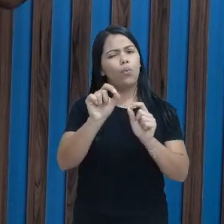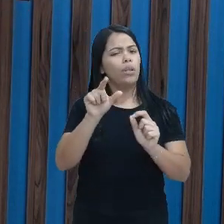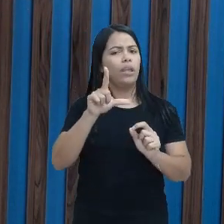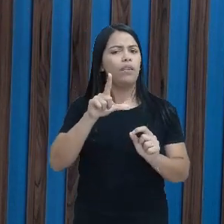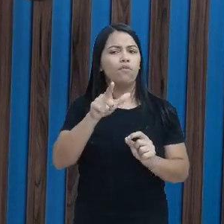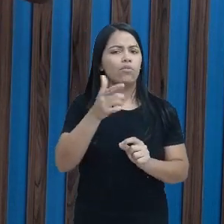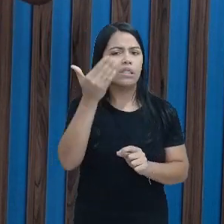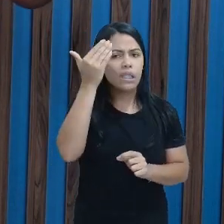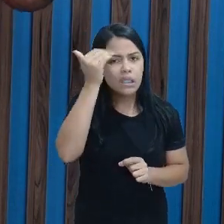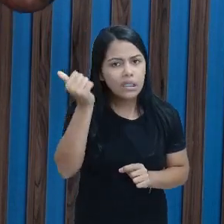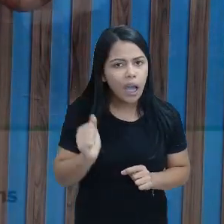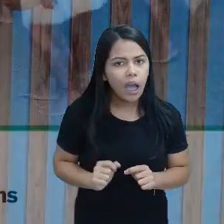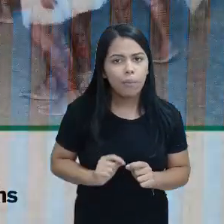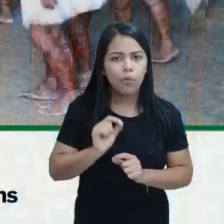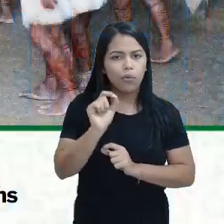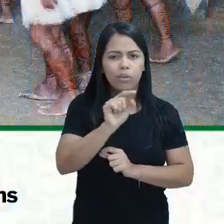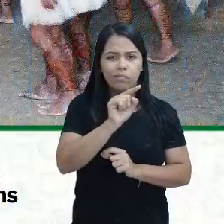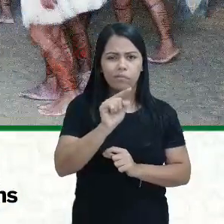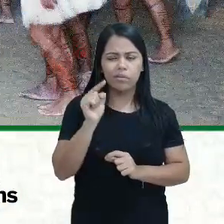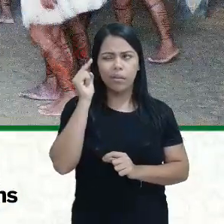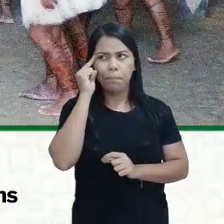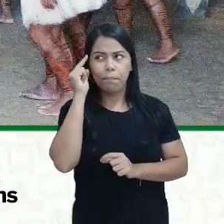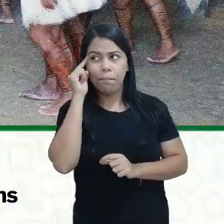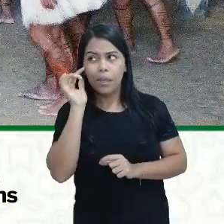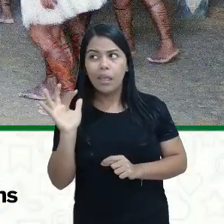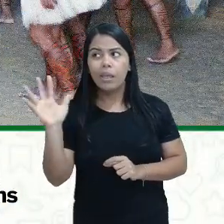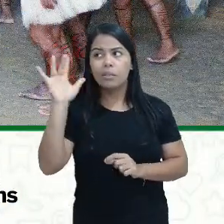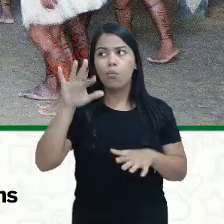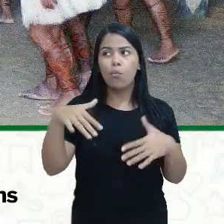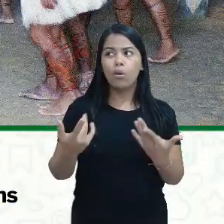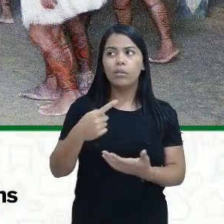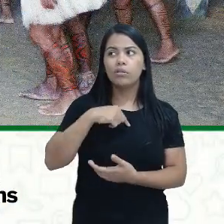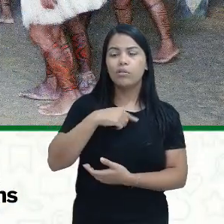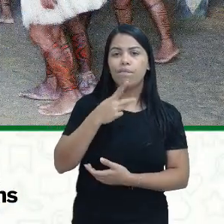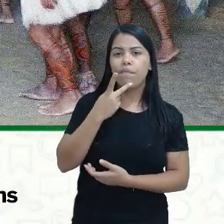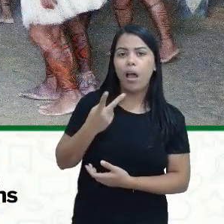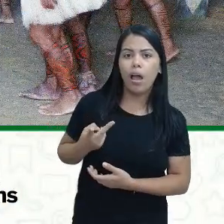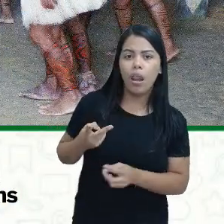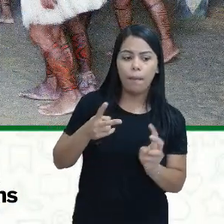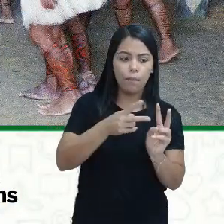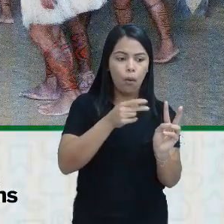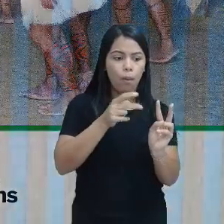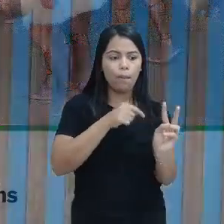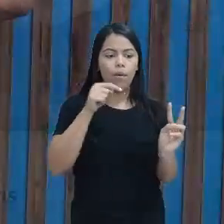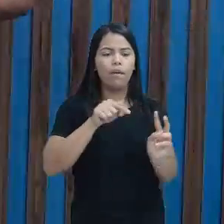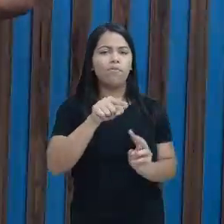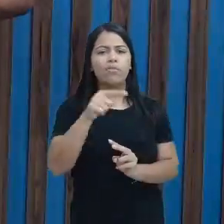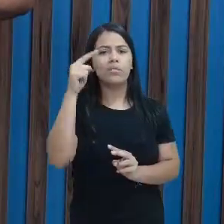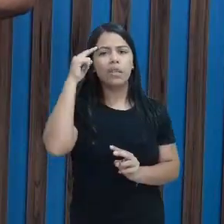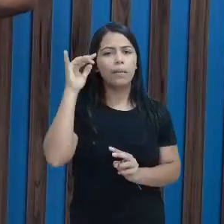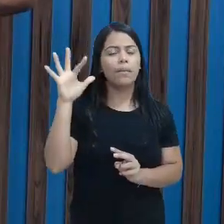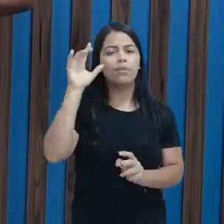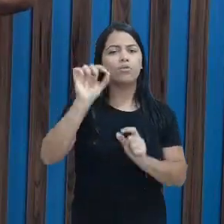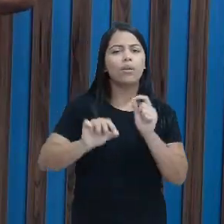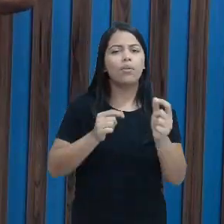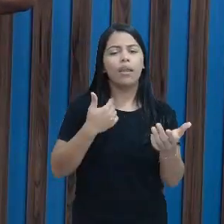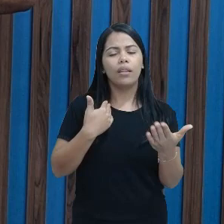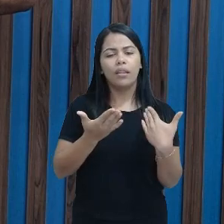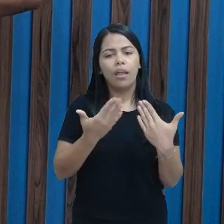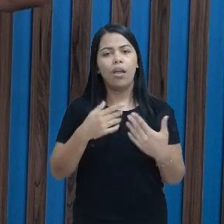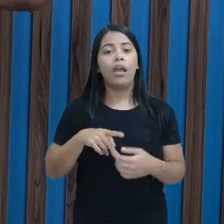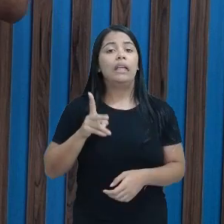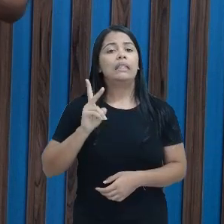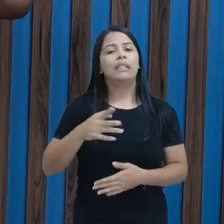fala povo indígena, o que é que vem na sua mente? Dialogue aí, é sempre um prazer estar aqui falando